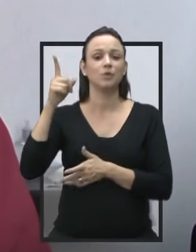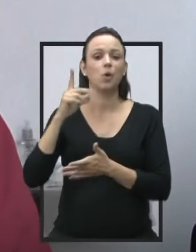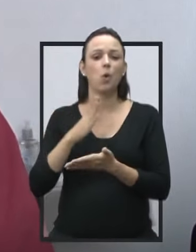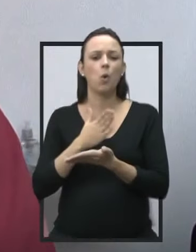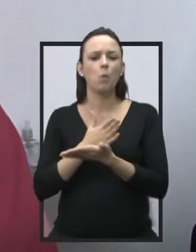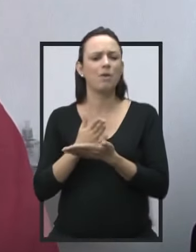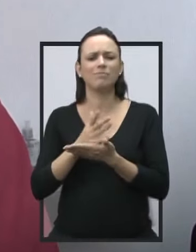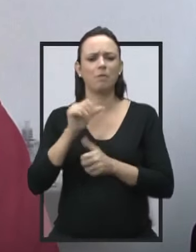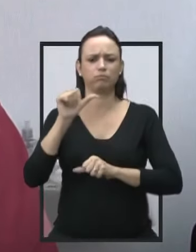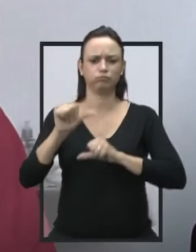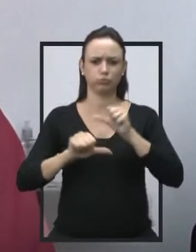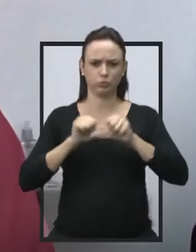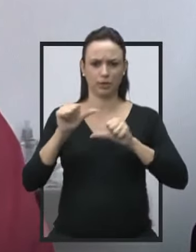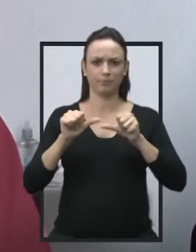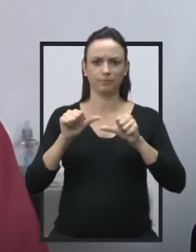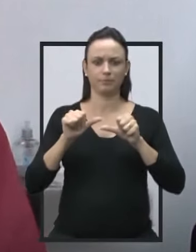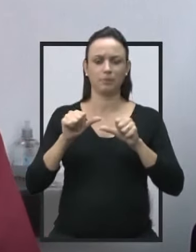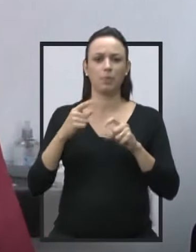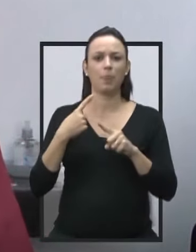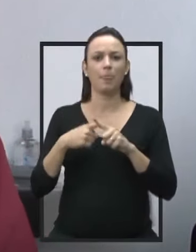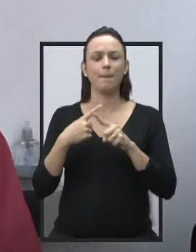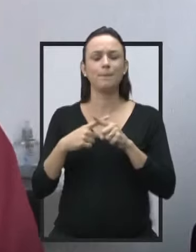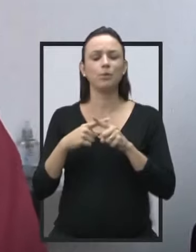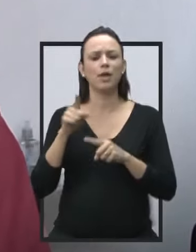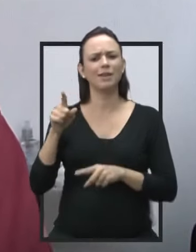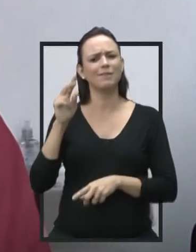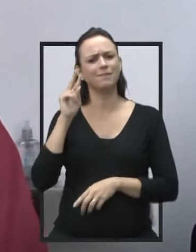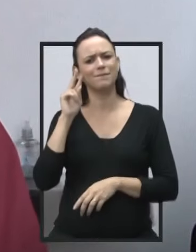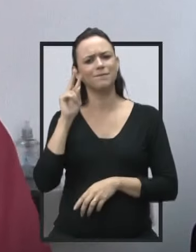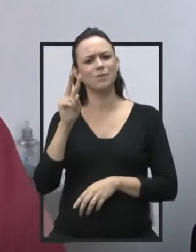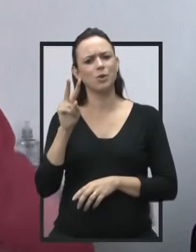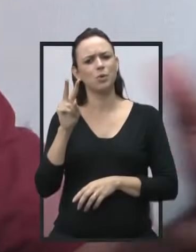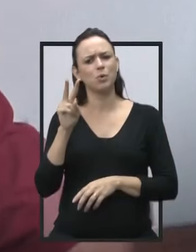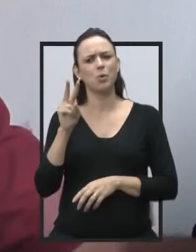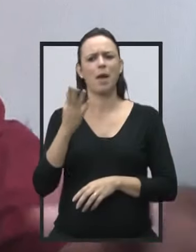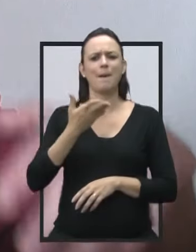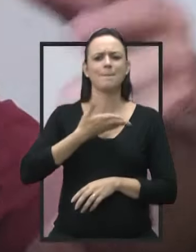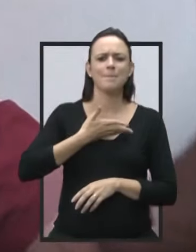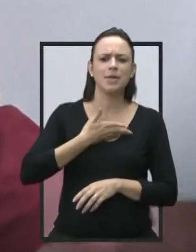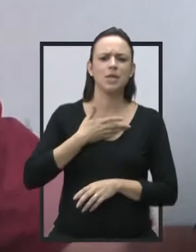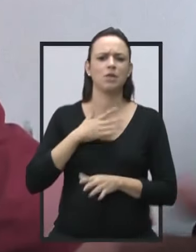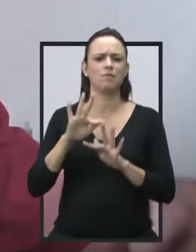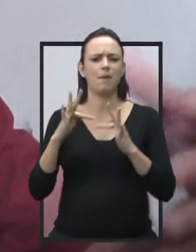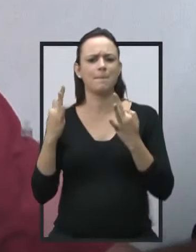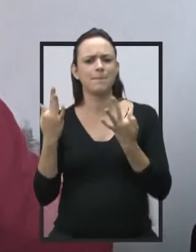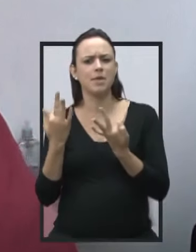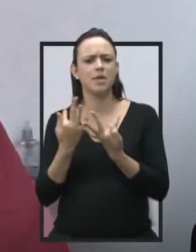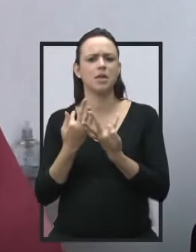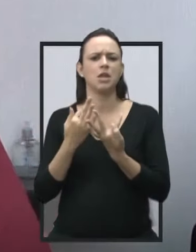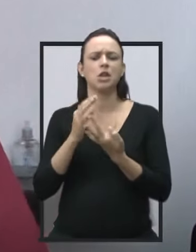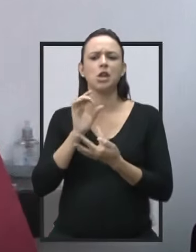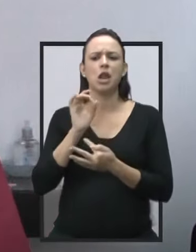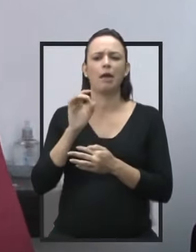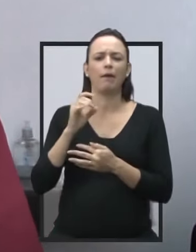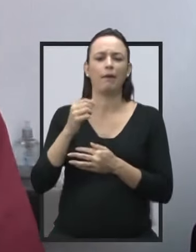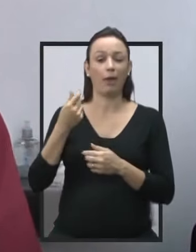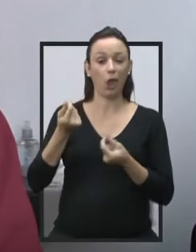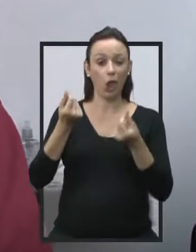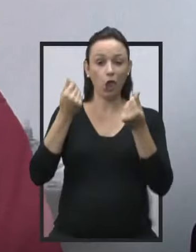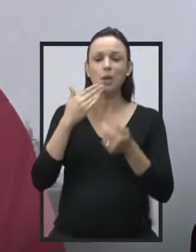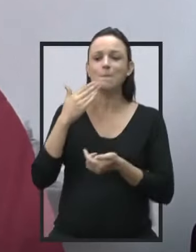de começo de mudança. Porque ele via o seguinte: os amigos, os parentes, os mais poderosos iam só